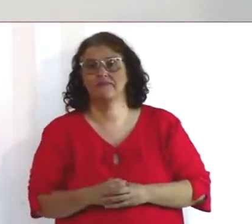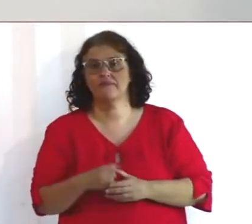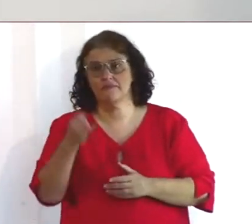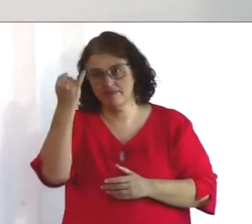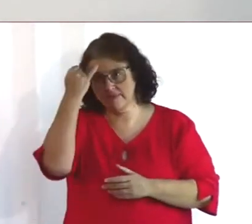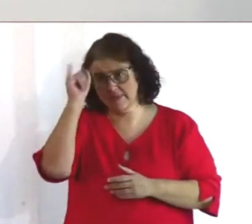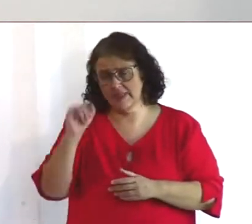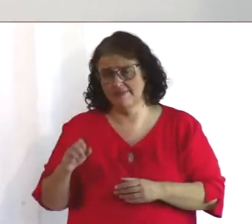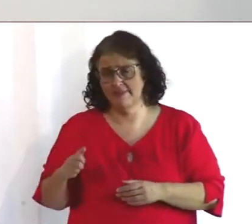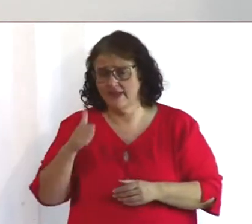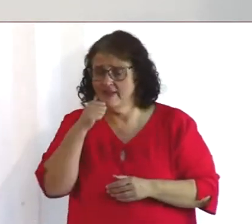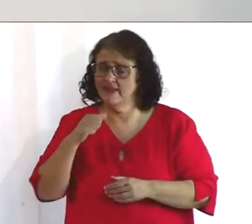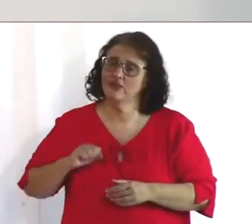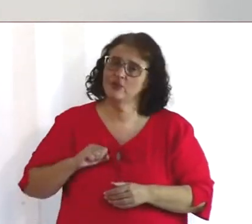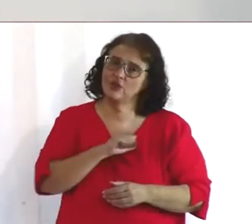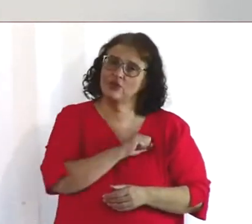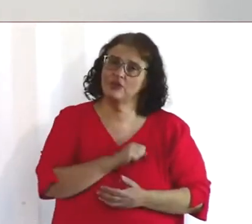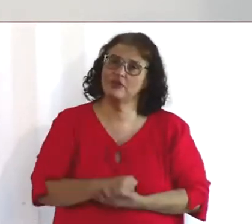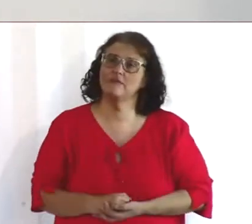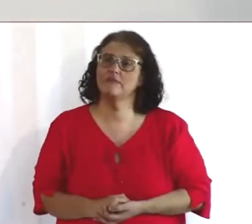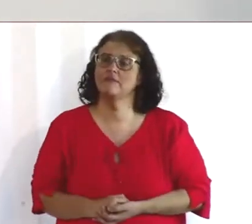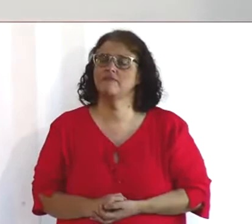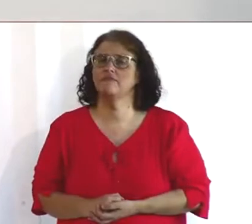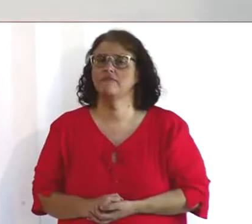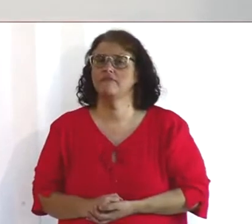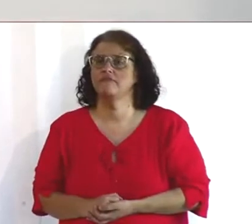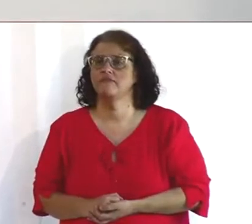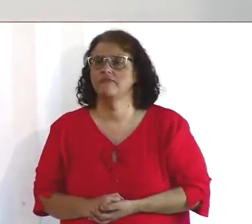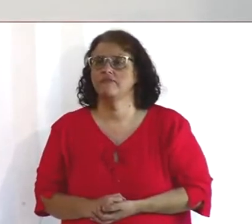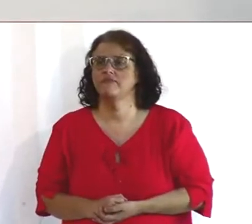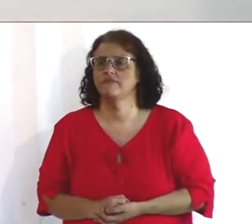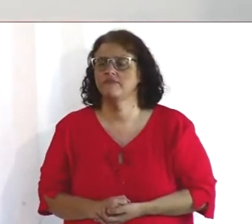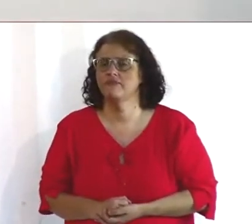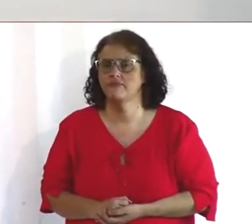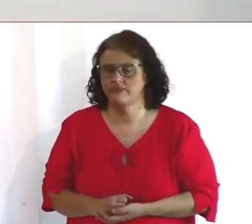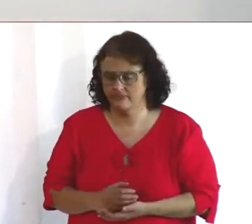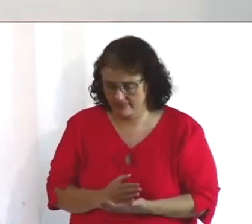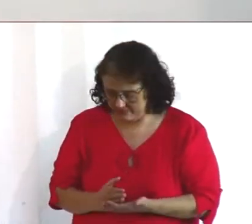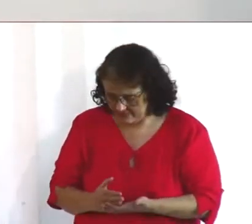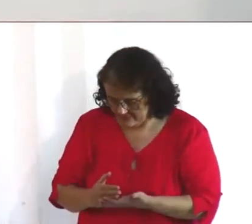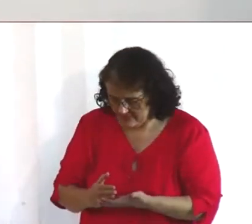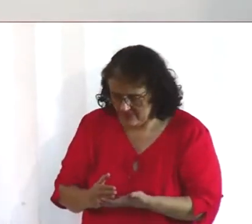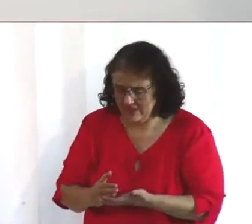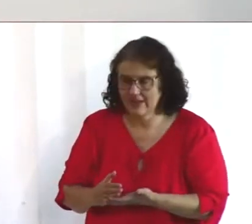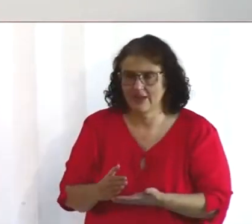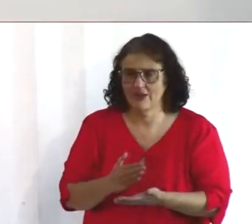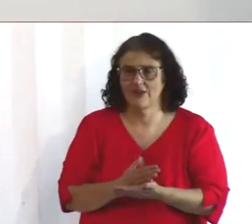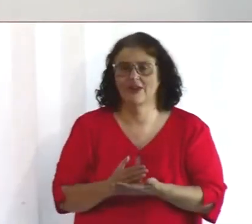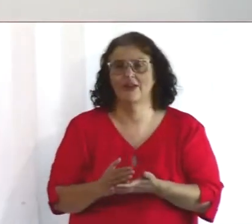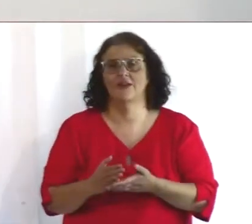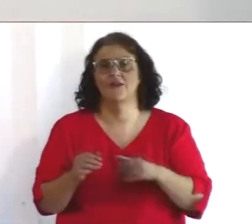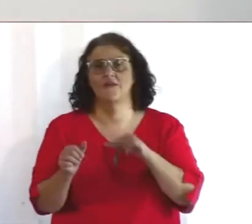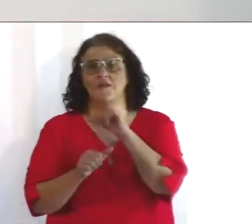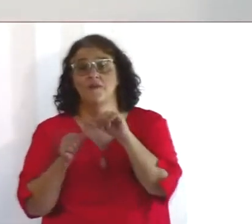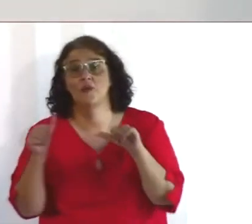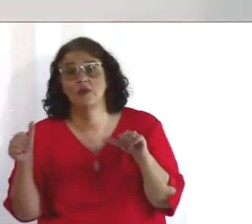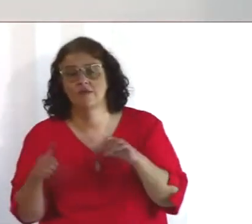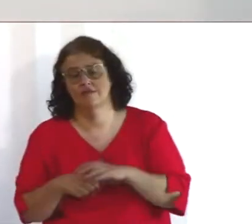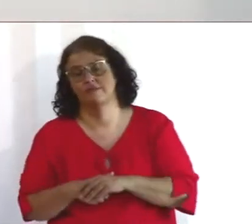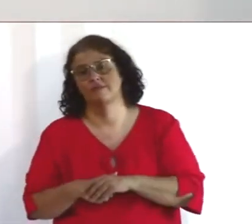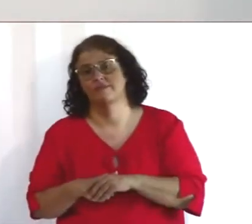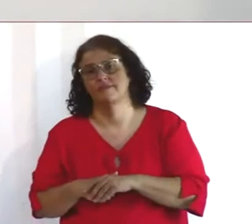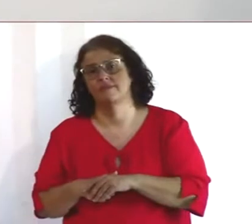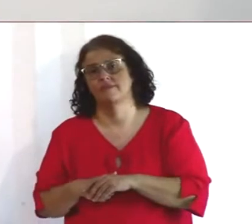Meus irmãos, a limitação da sogra de Pedro, aquela febre, mostra que o Senhor Jesus Cristo restaura pessoas das